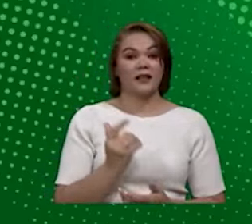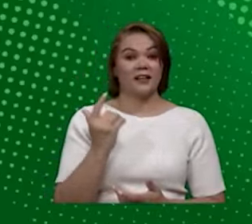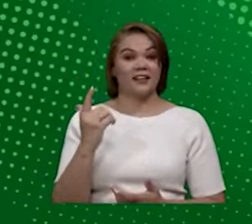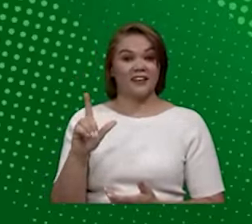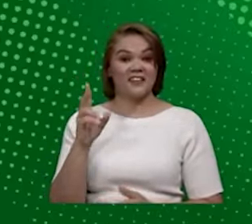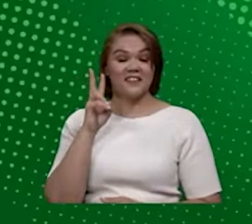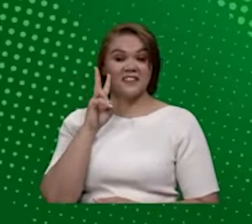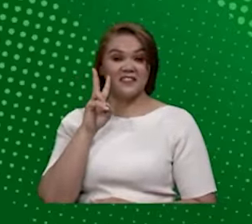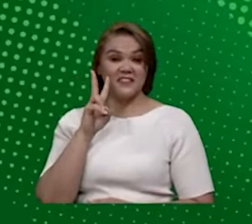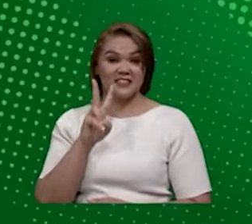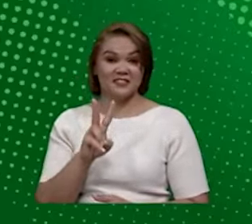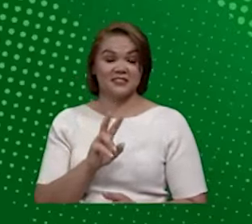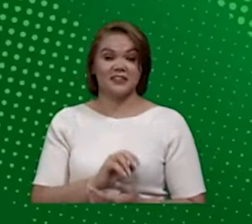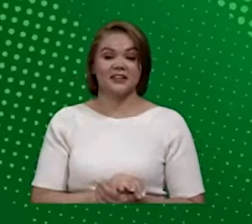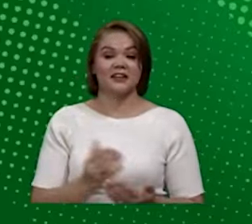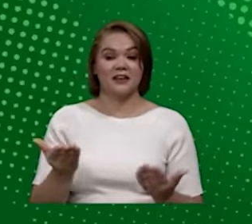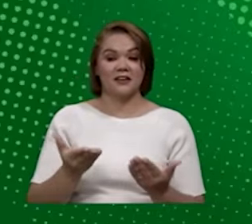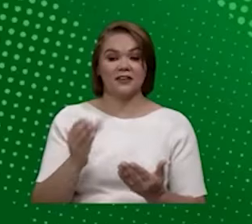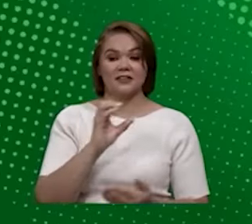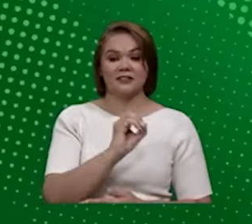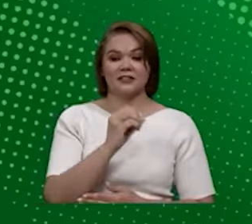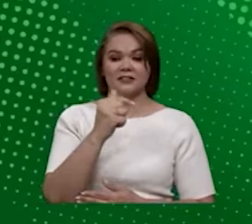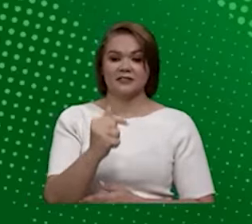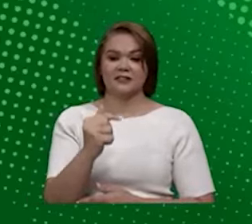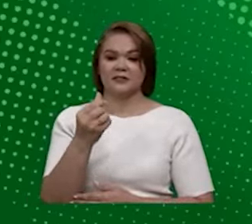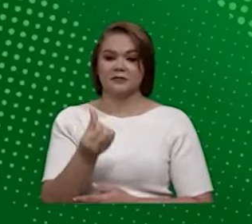aí, bacana. E agora